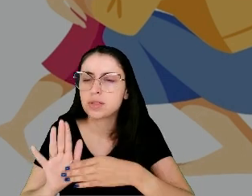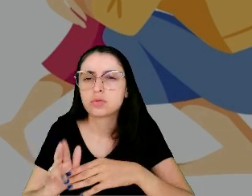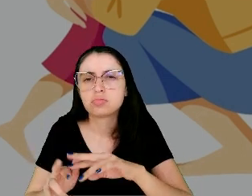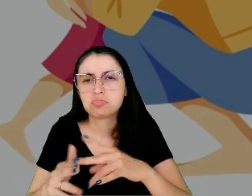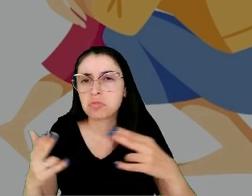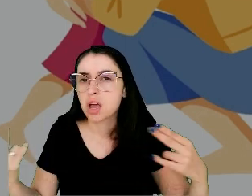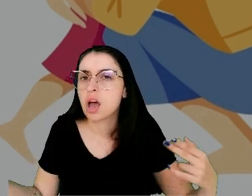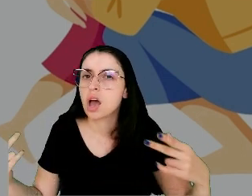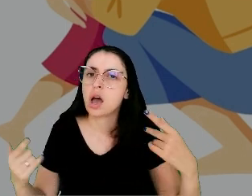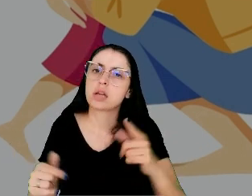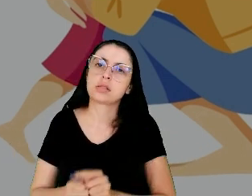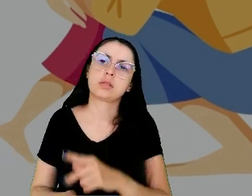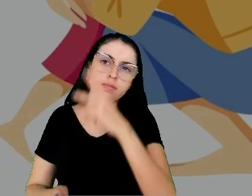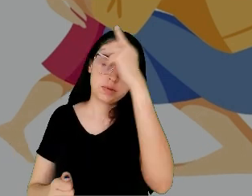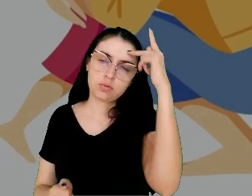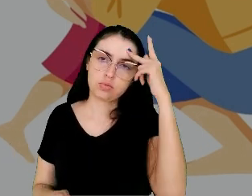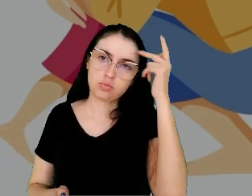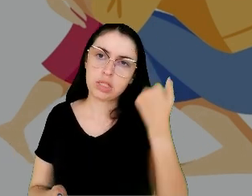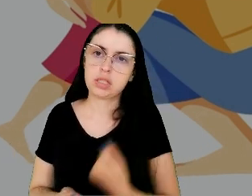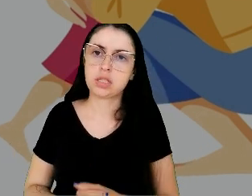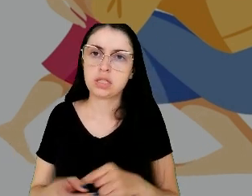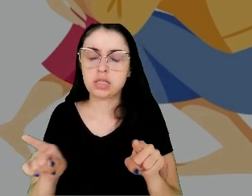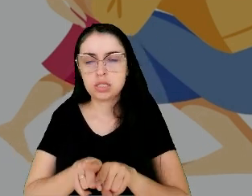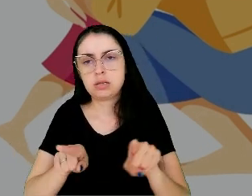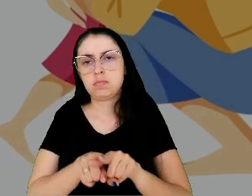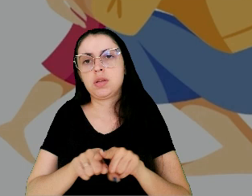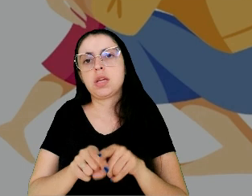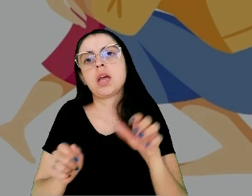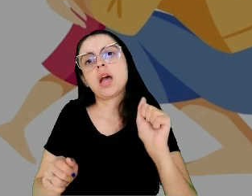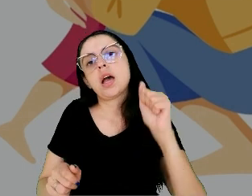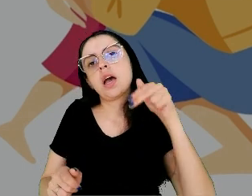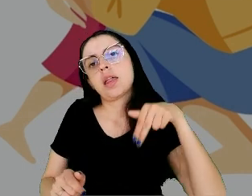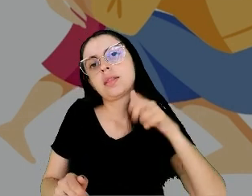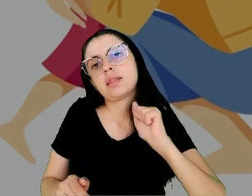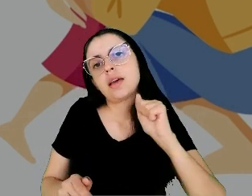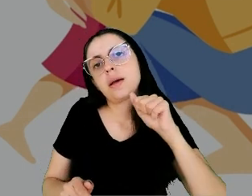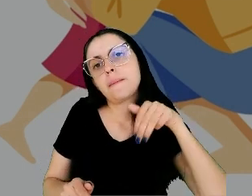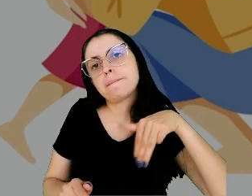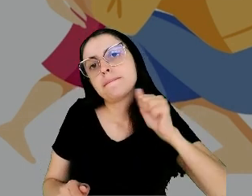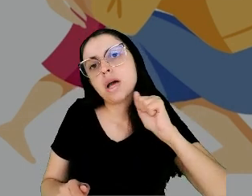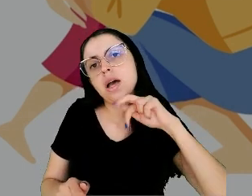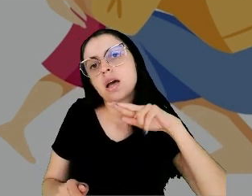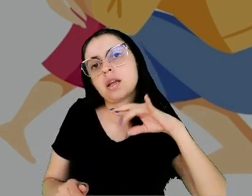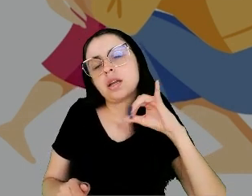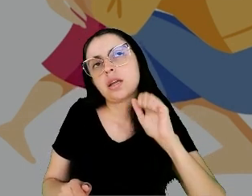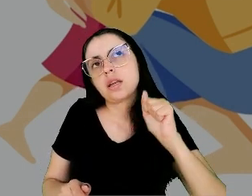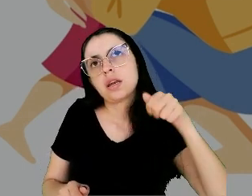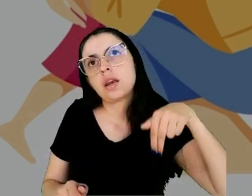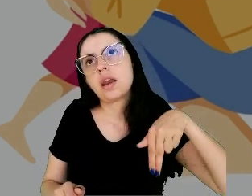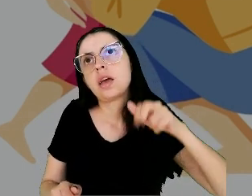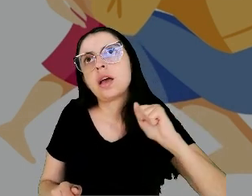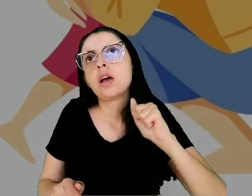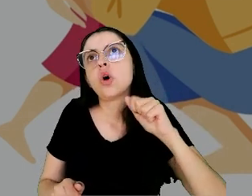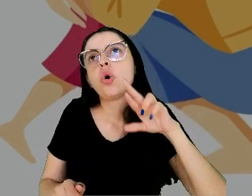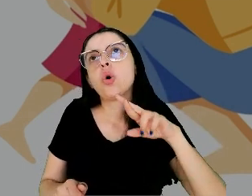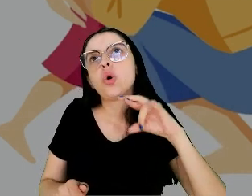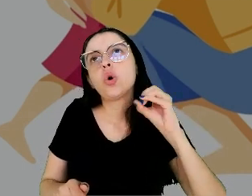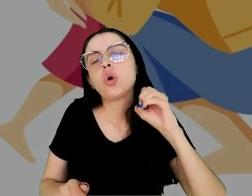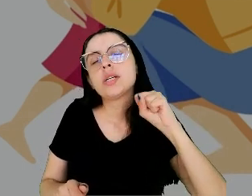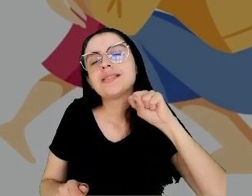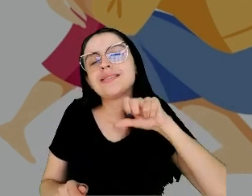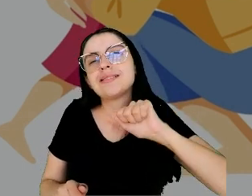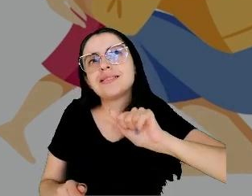outros colaboradores, principalmente Ana Marina Lima, Rosiane Lopes e